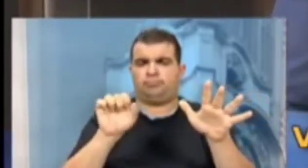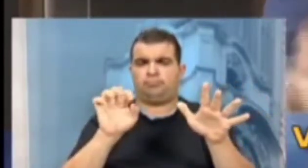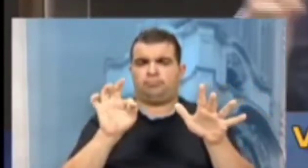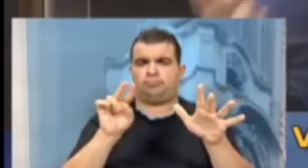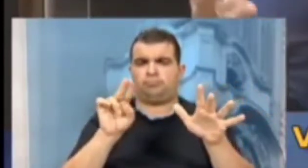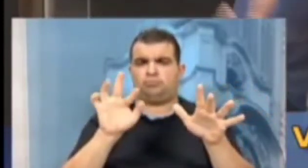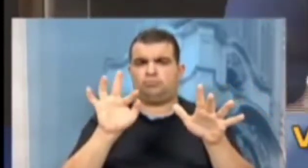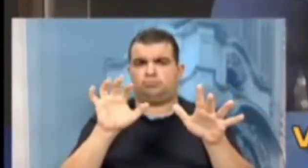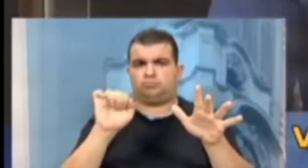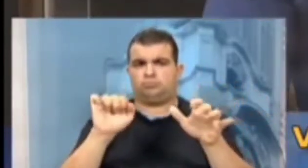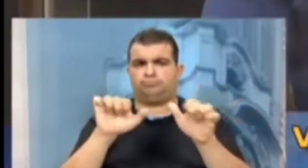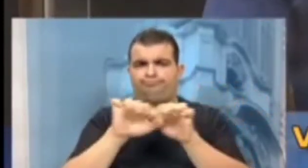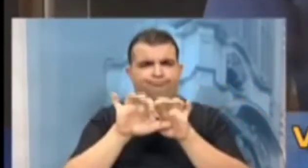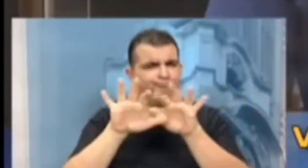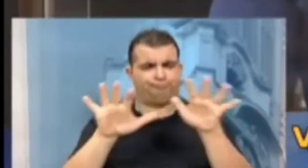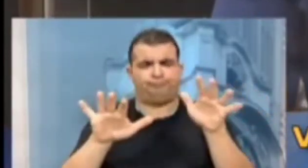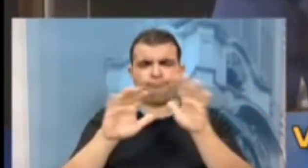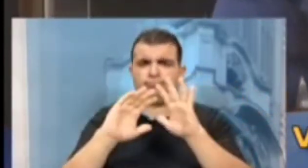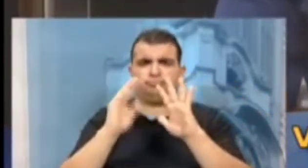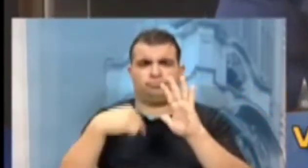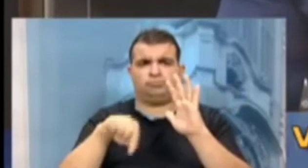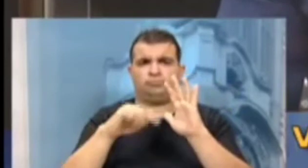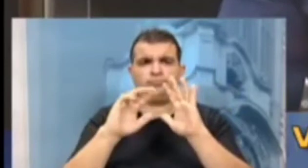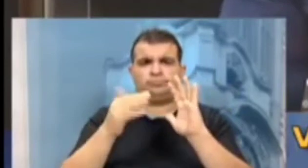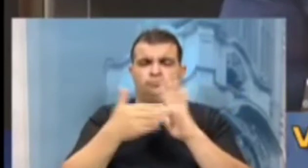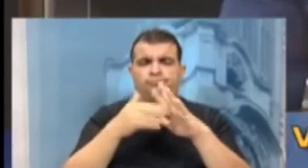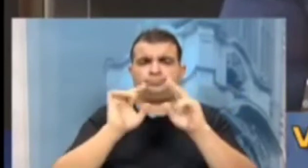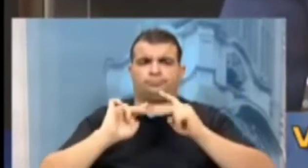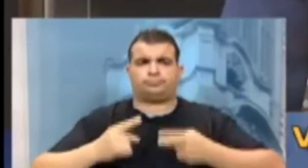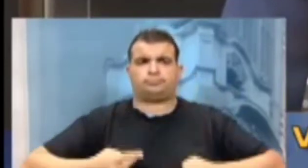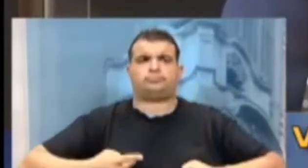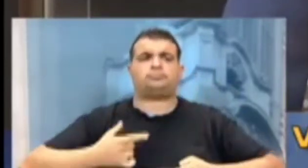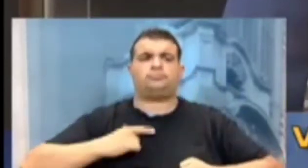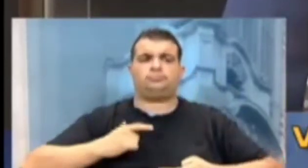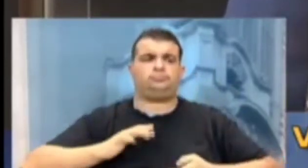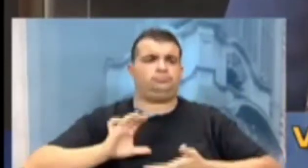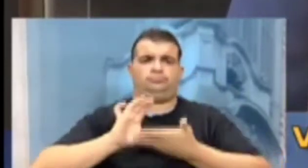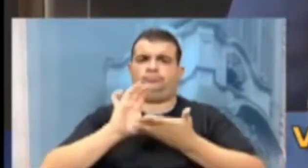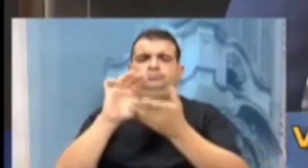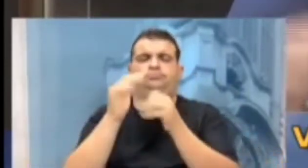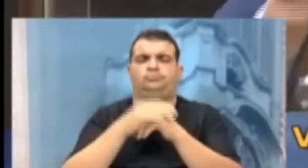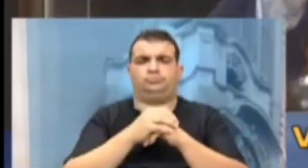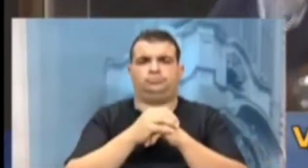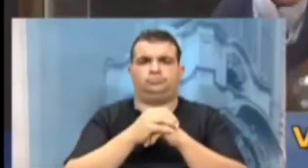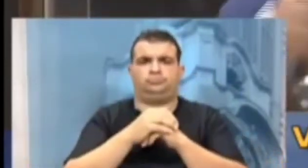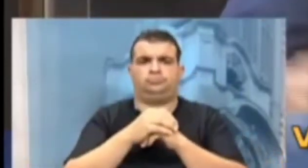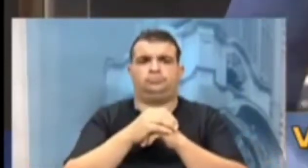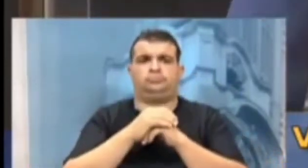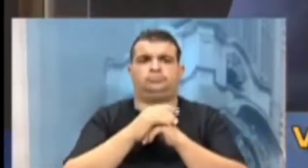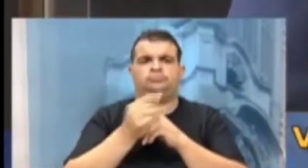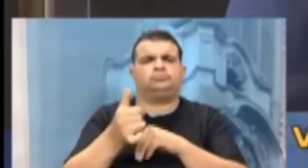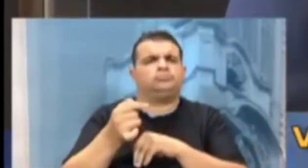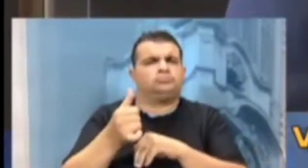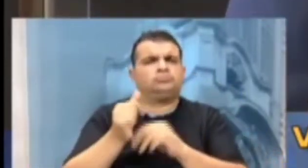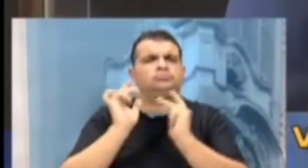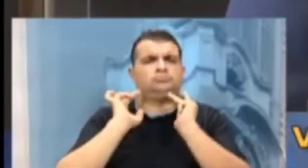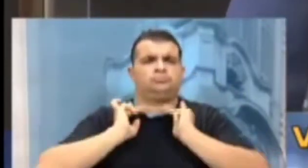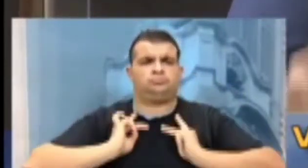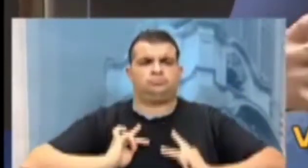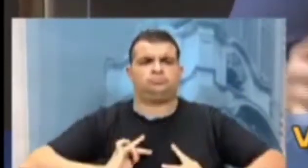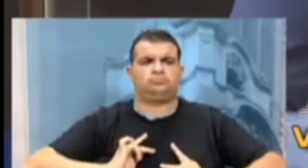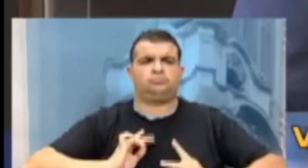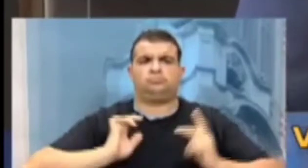bom e que nós todos como seres humanos estamos pagando esse preço Enquanto muitos poucos